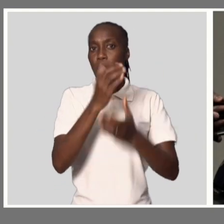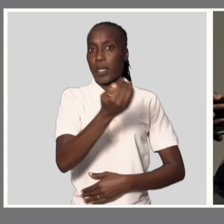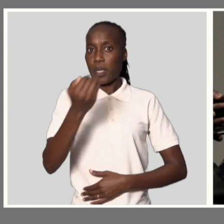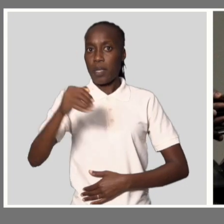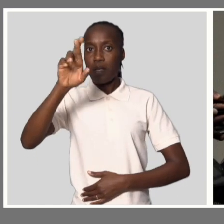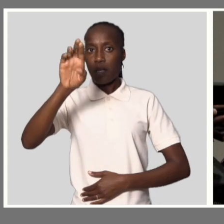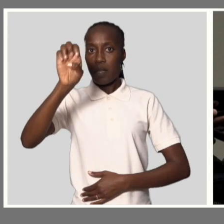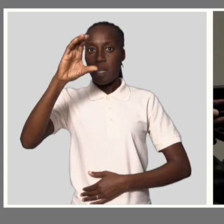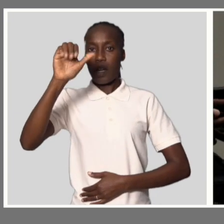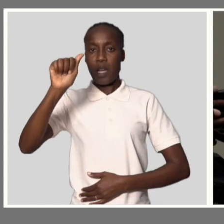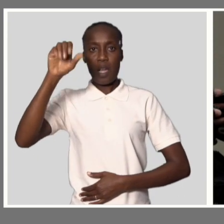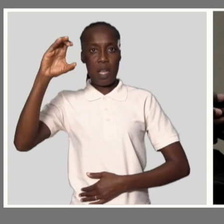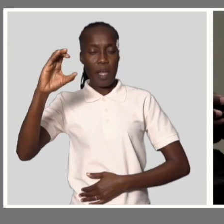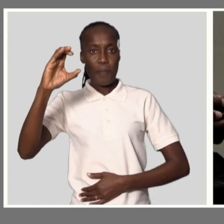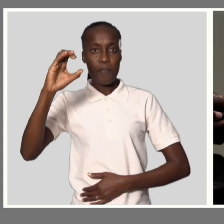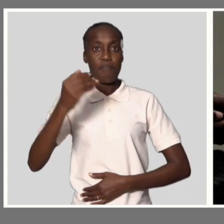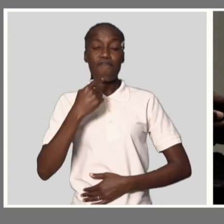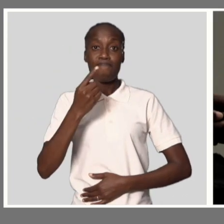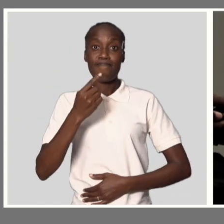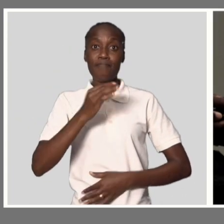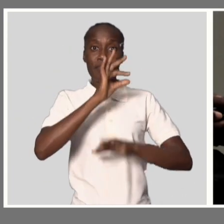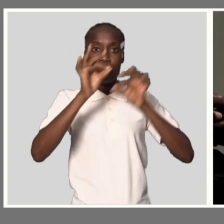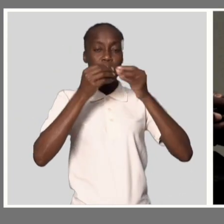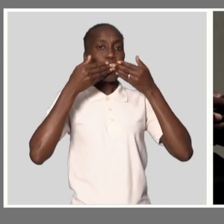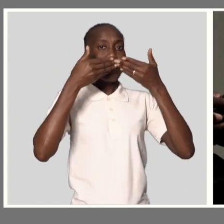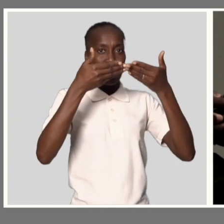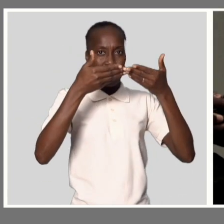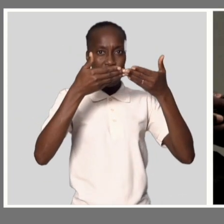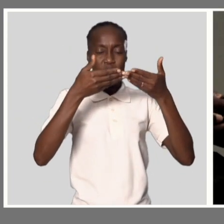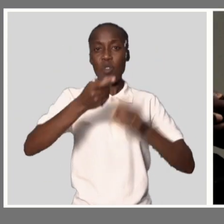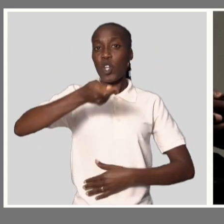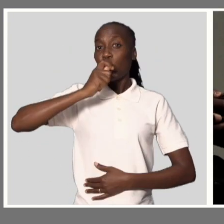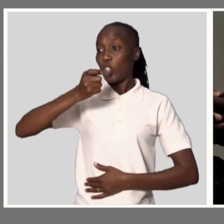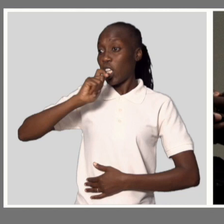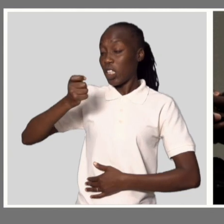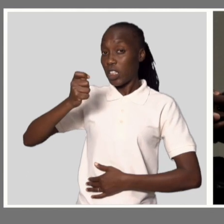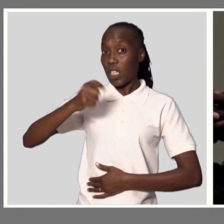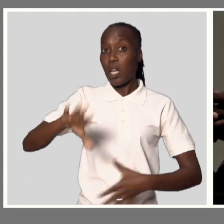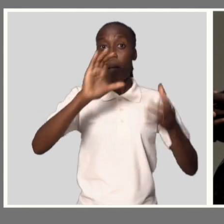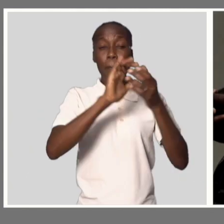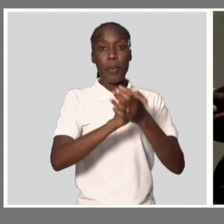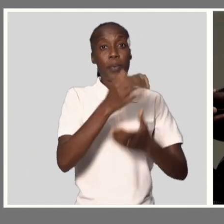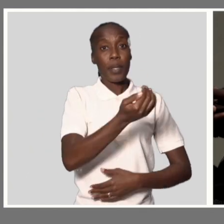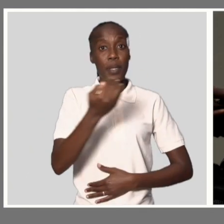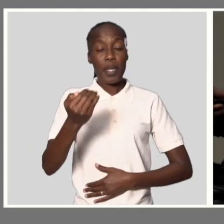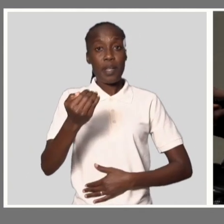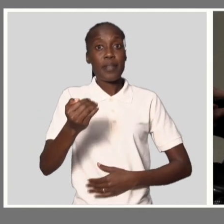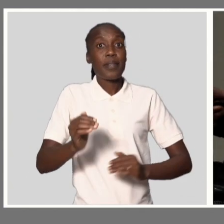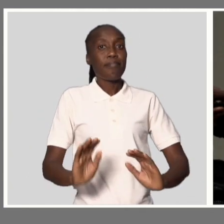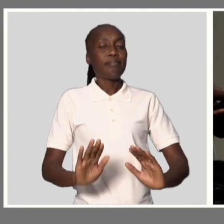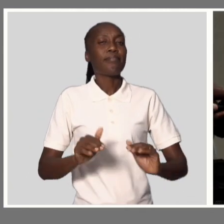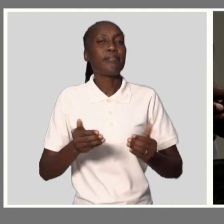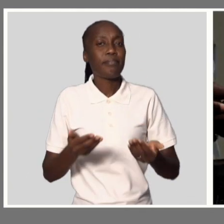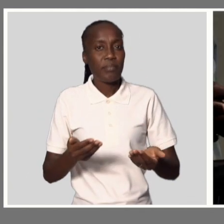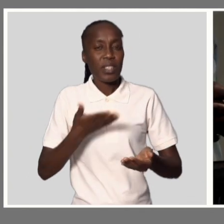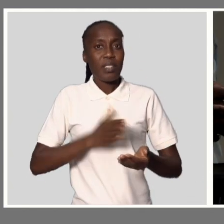RACAC, na atribuição desse prémio jornalista amigo da criança, visa